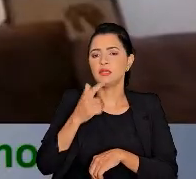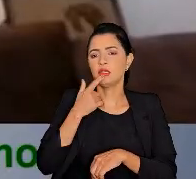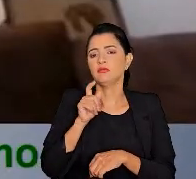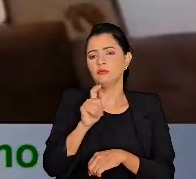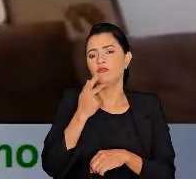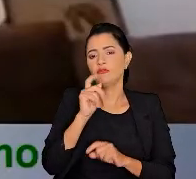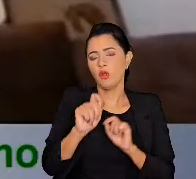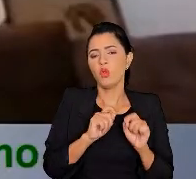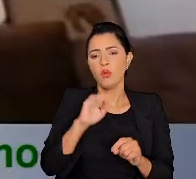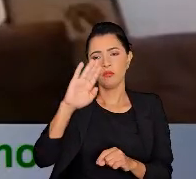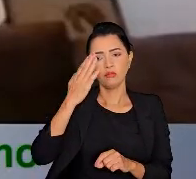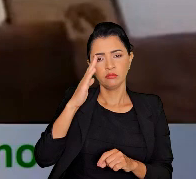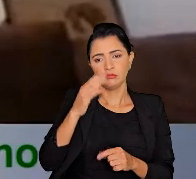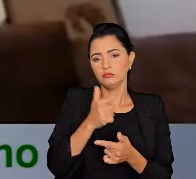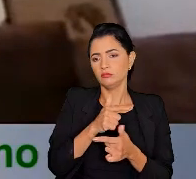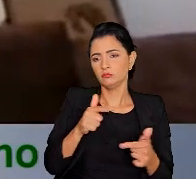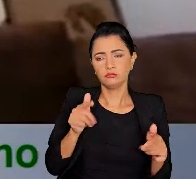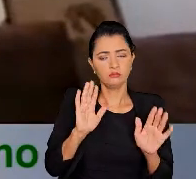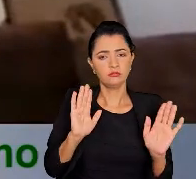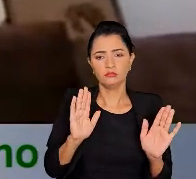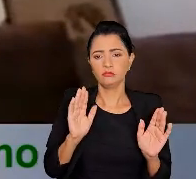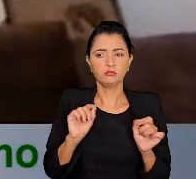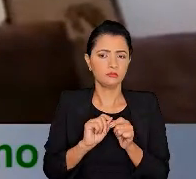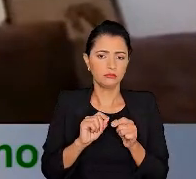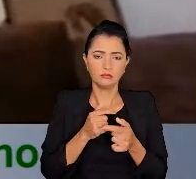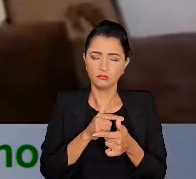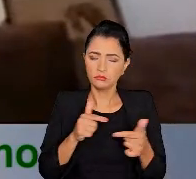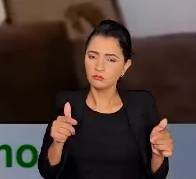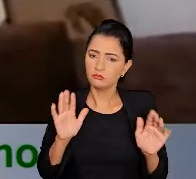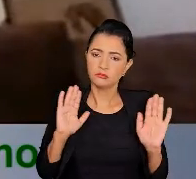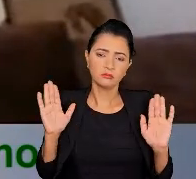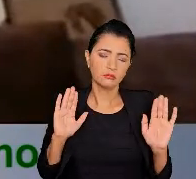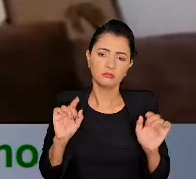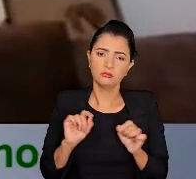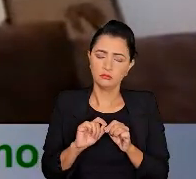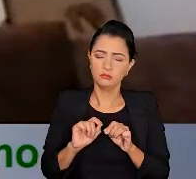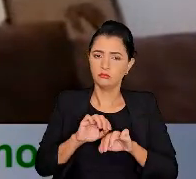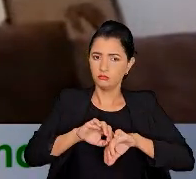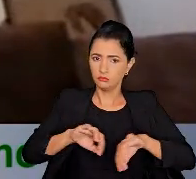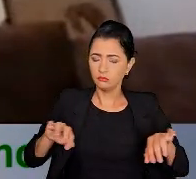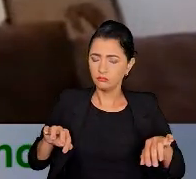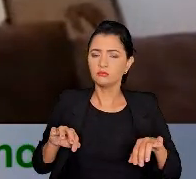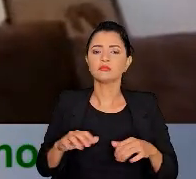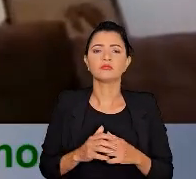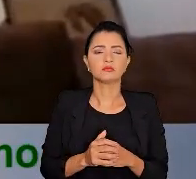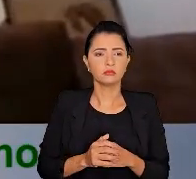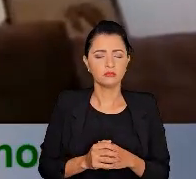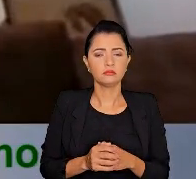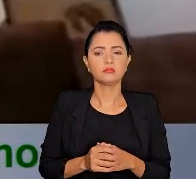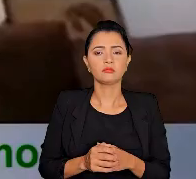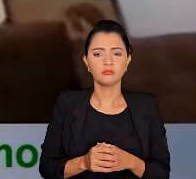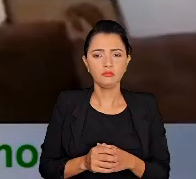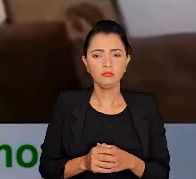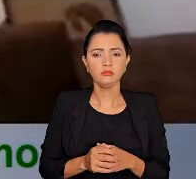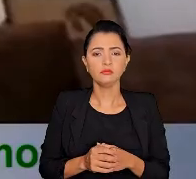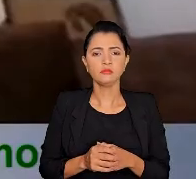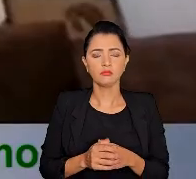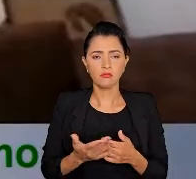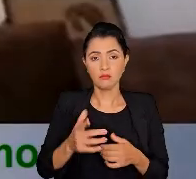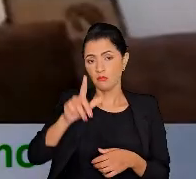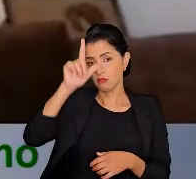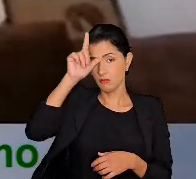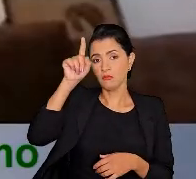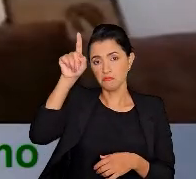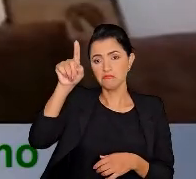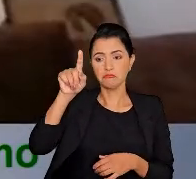que biologicamente não temos como fazer, não existe como fazer isso. E a Alemanha, com